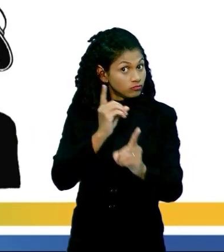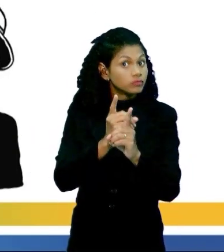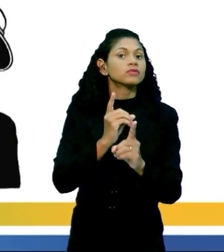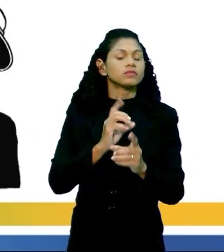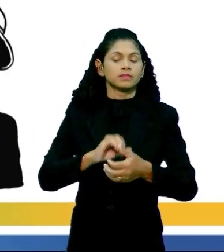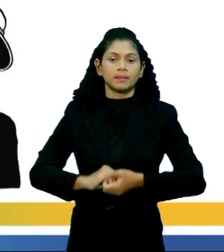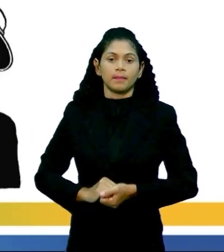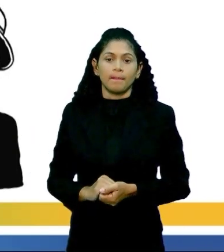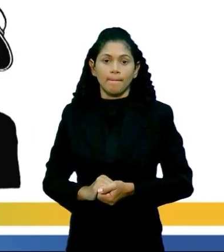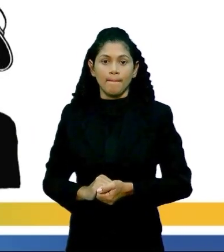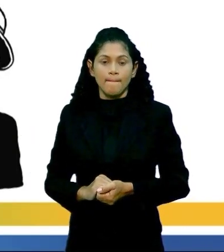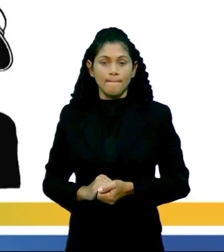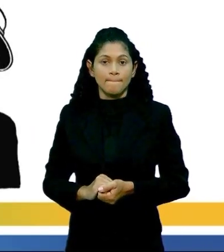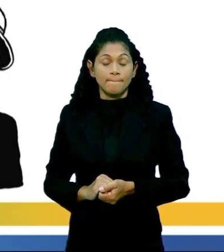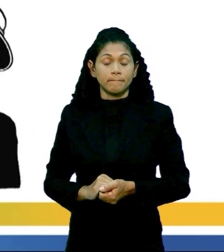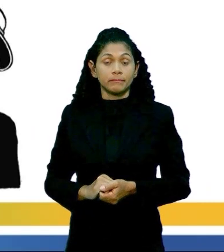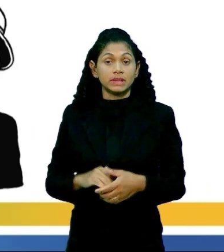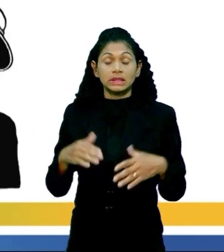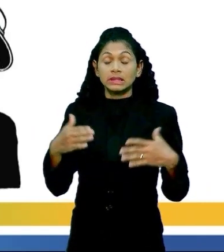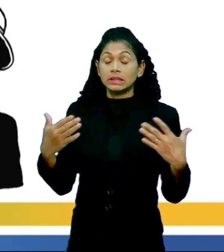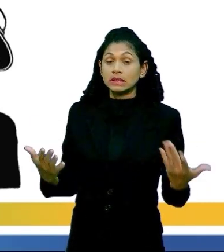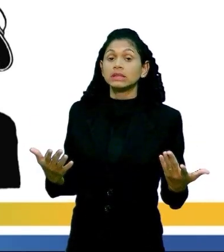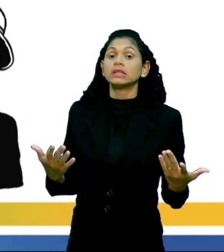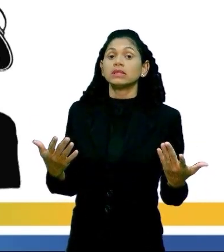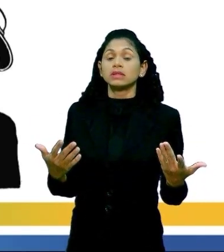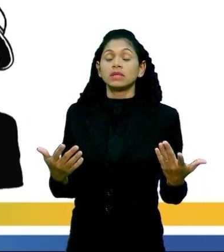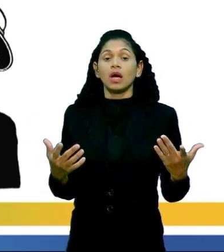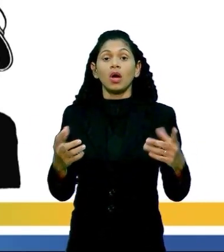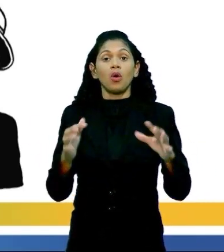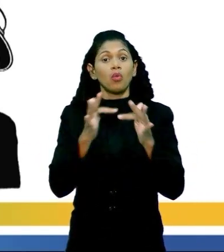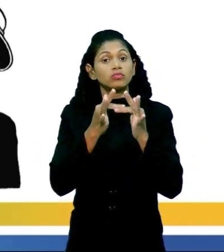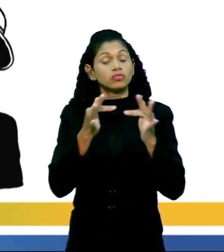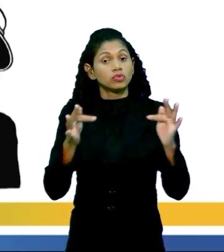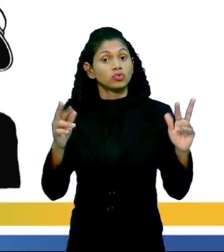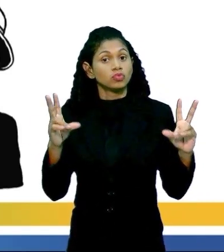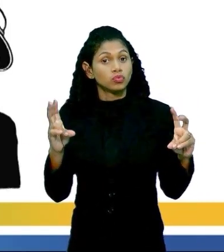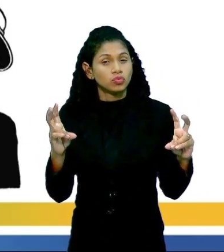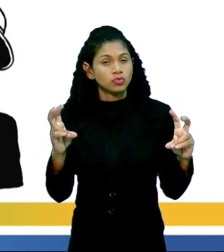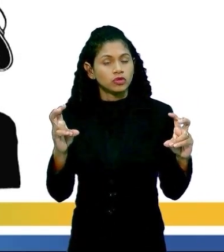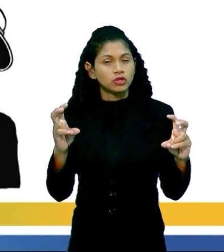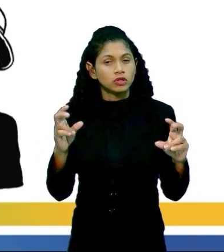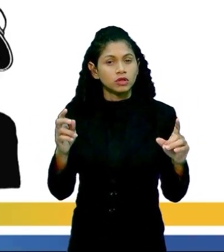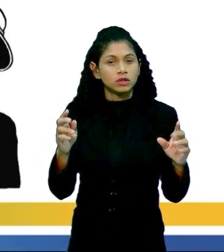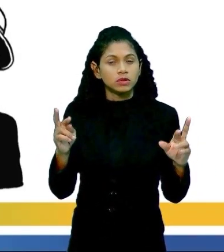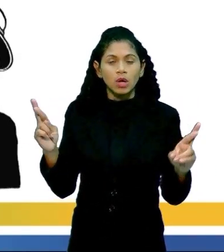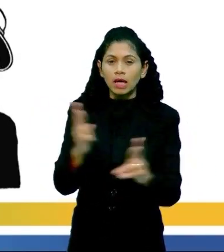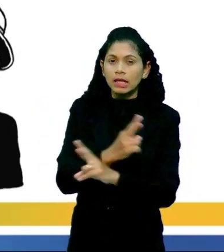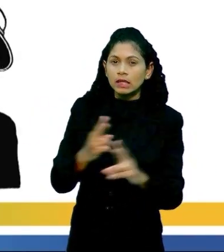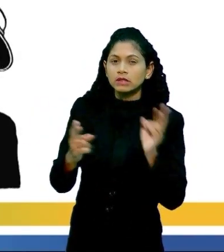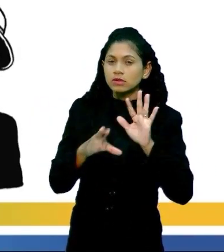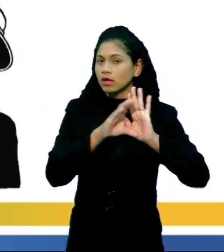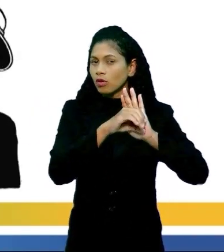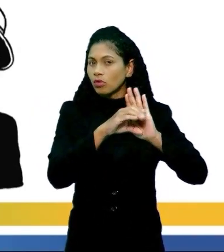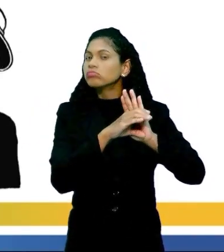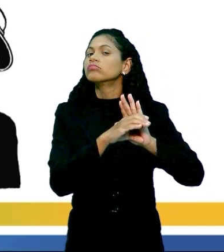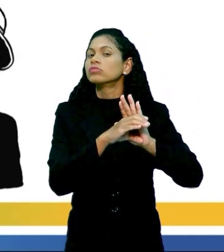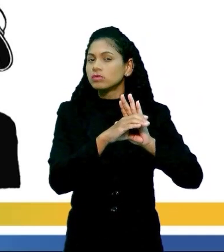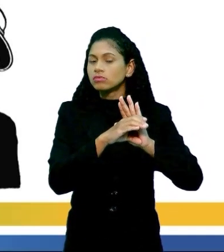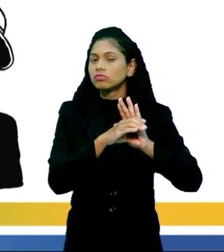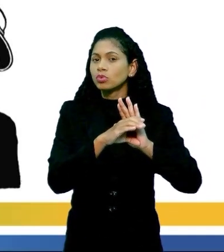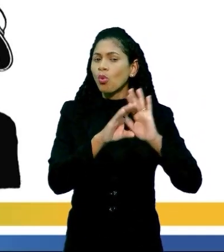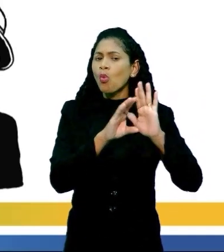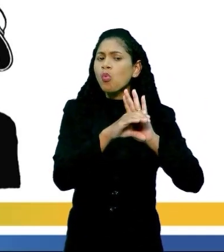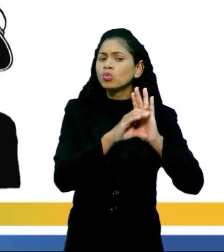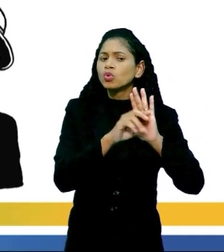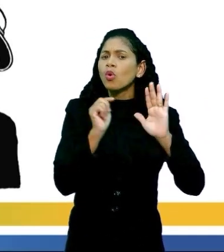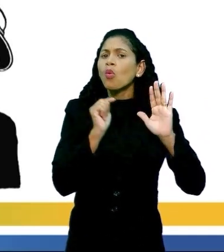que esse título associado ao conteúdo, e quando ele diz conteúdo, galerinha, ele está falando de tema, né?